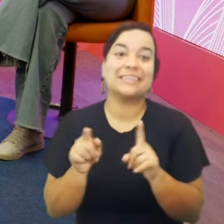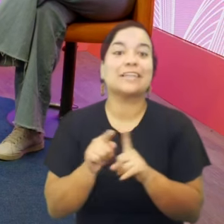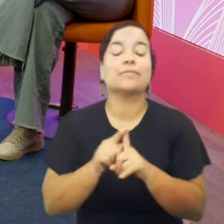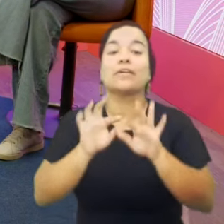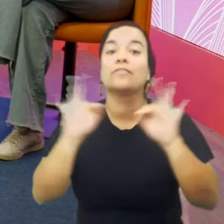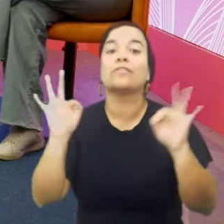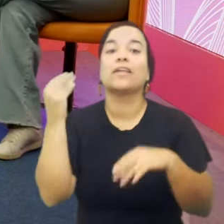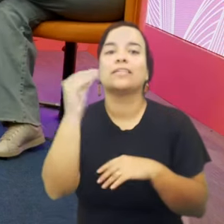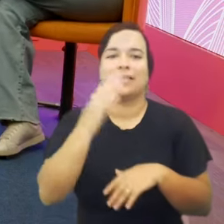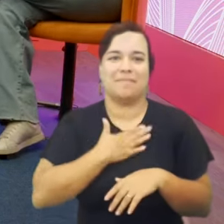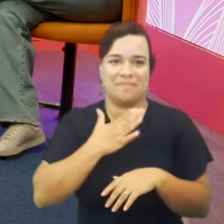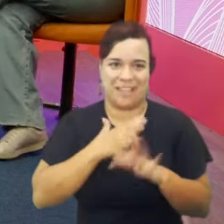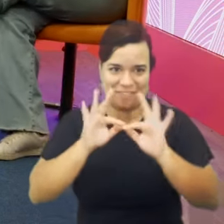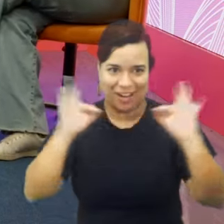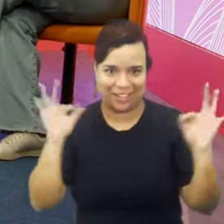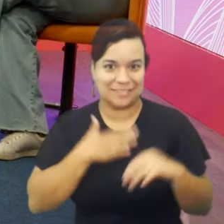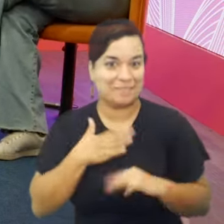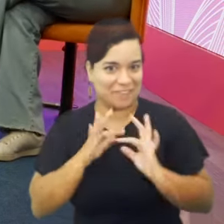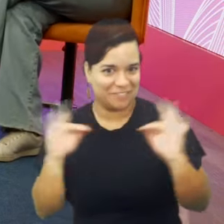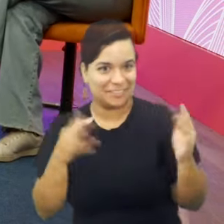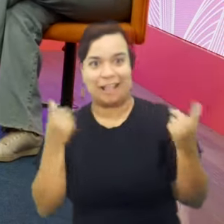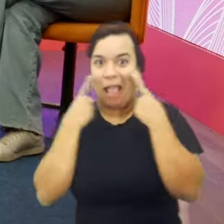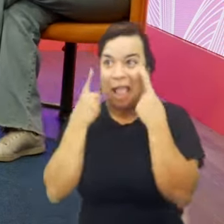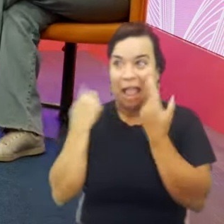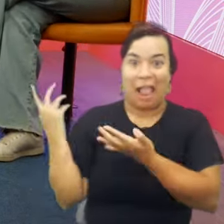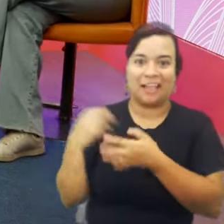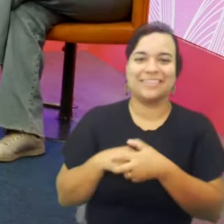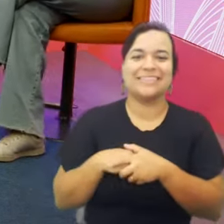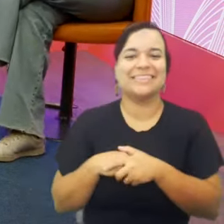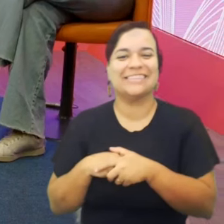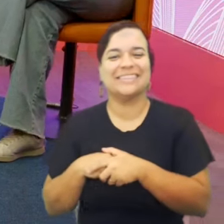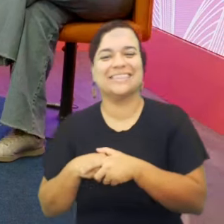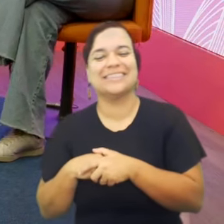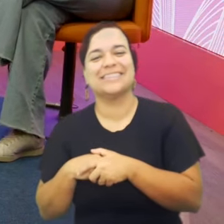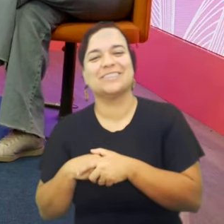uma frase. A minha frase. Ah, é, mais uma tatuagem! Vai faltar corpo.